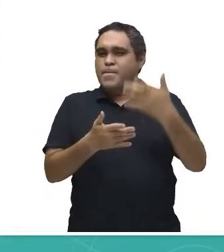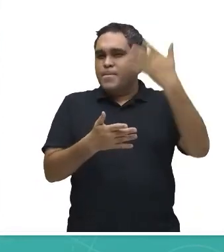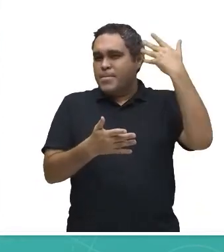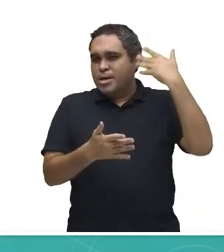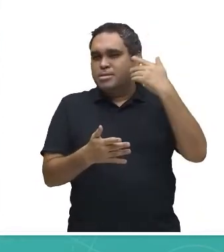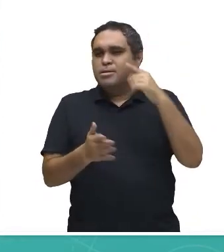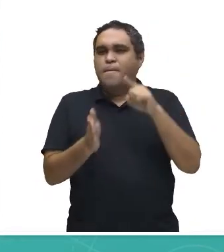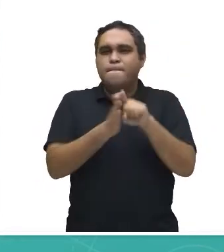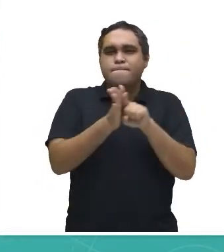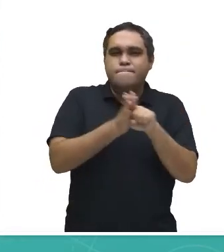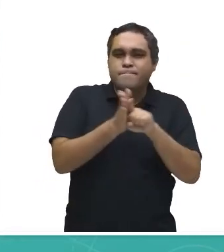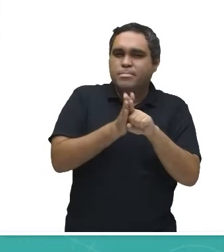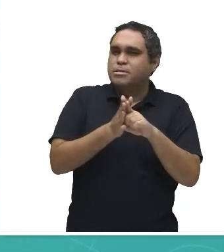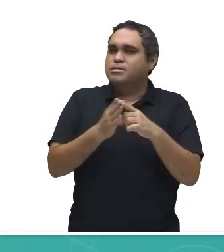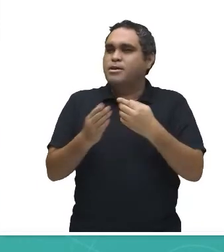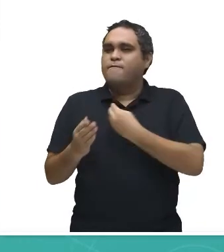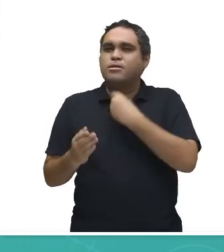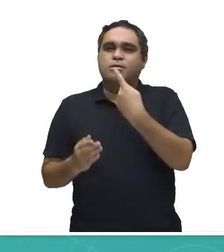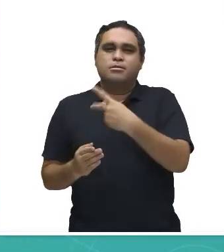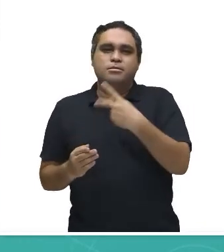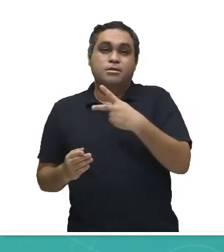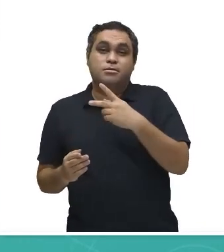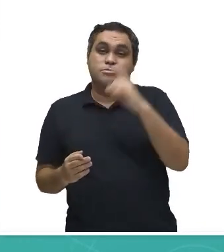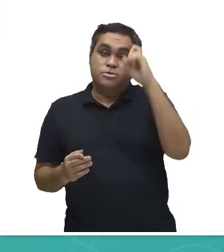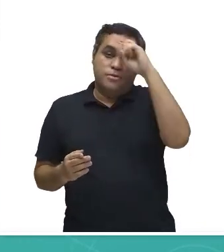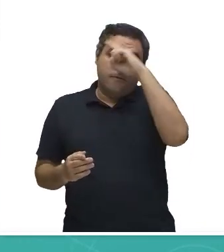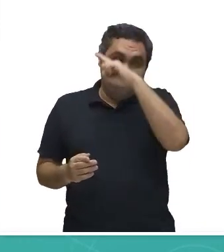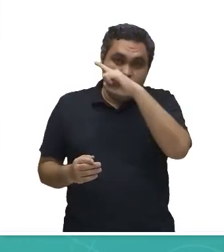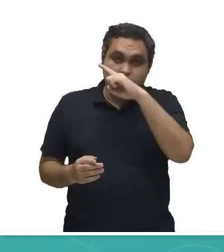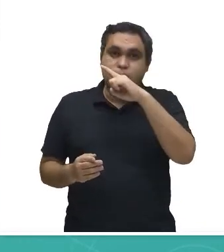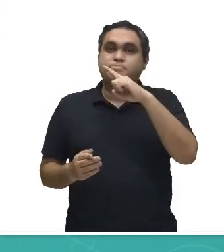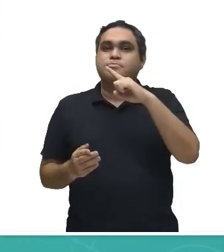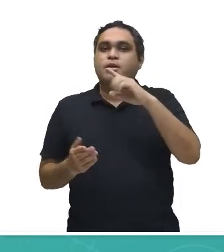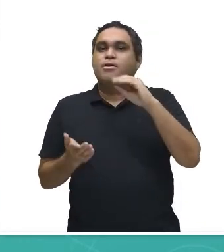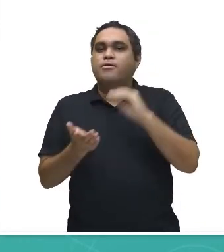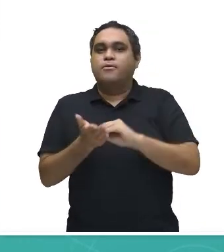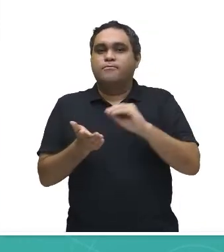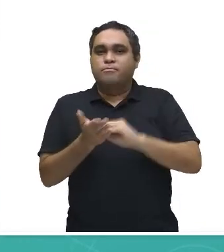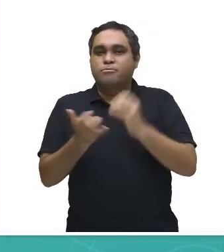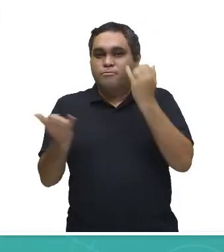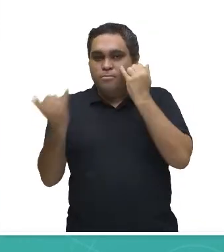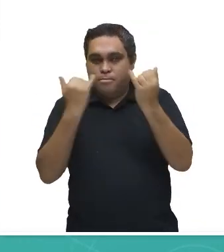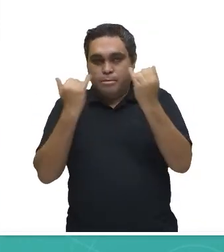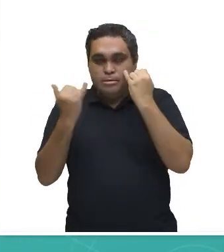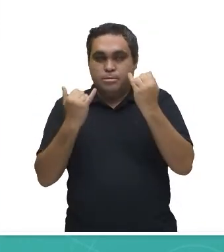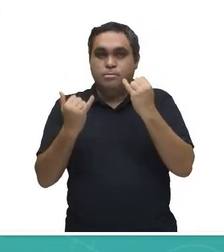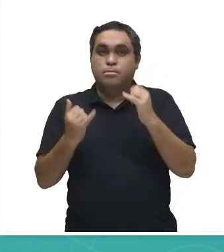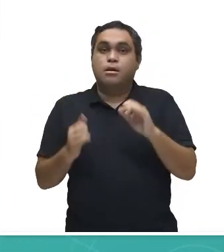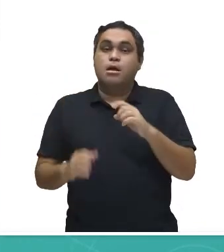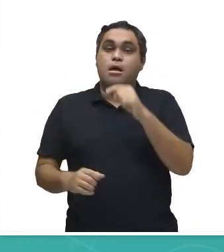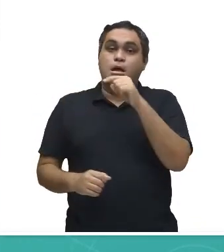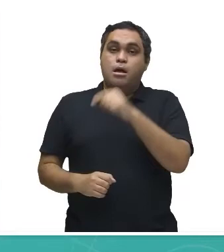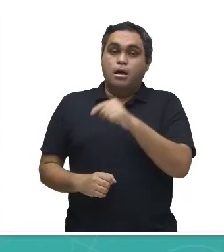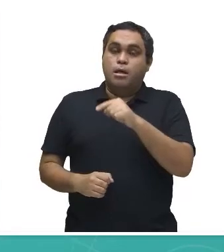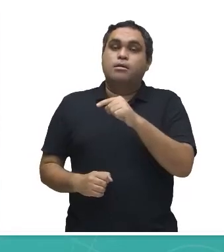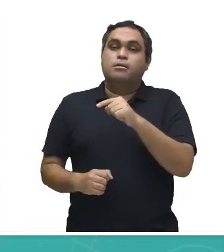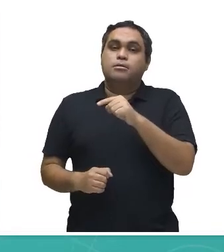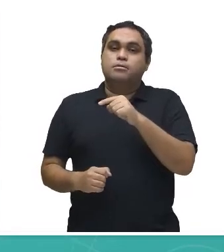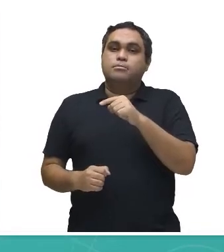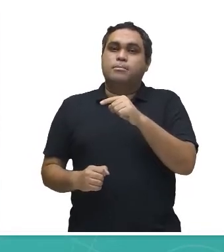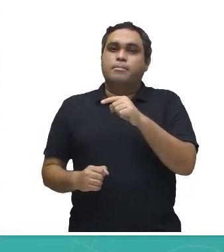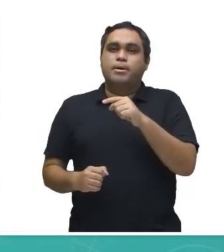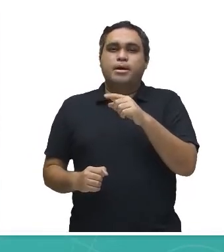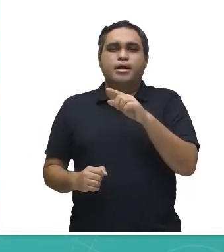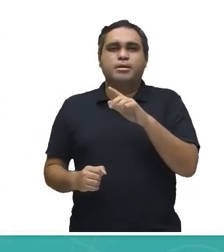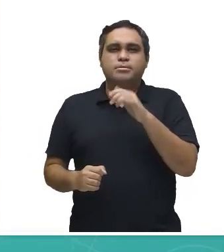no Quilombo também, mas alguns dados informam que ela nasceu e cresceu no Quilombo. Ela era totalmente avessa à